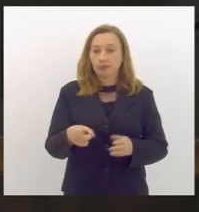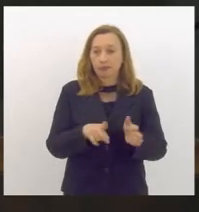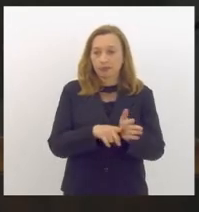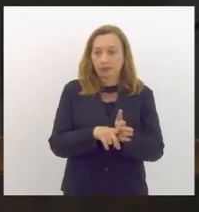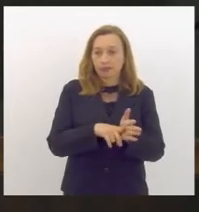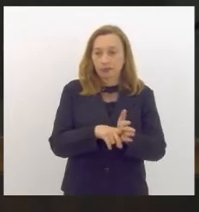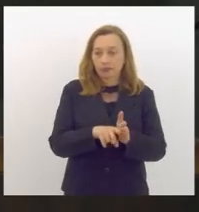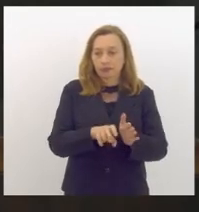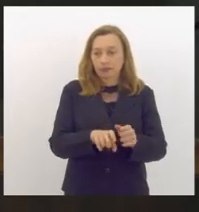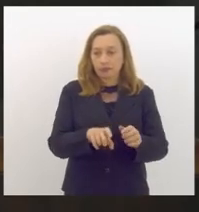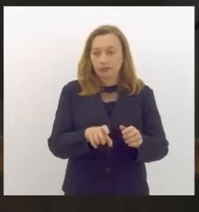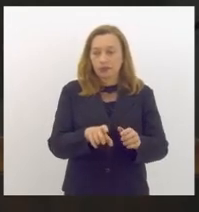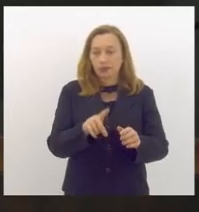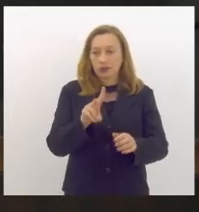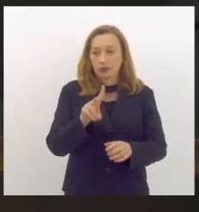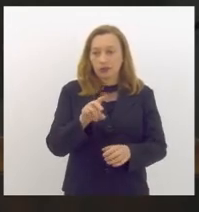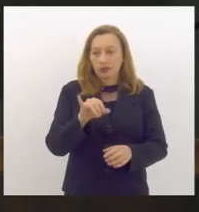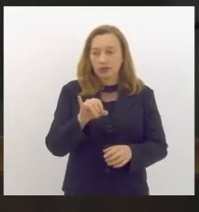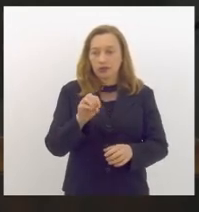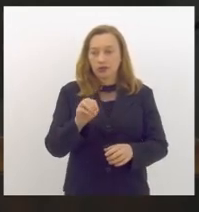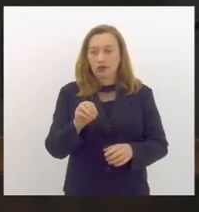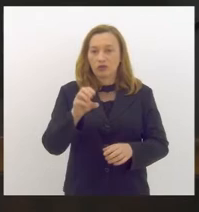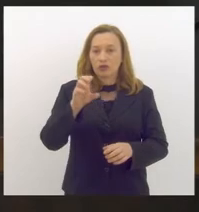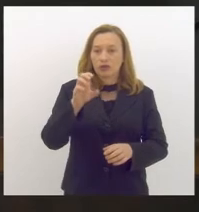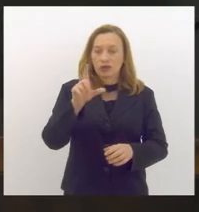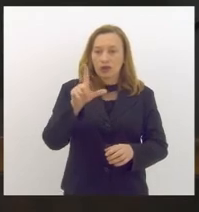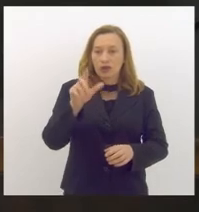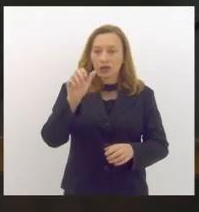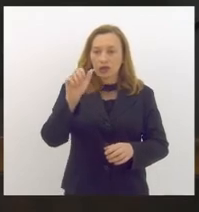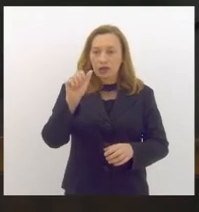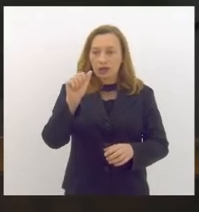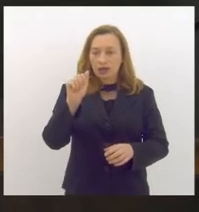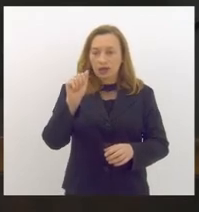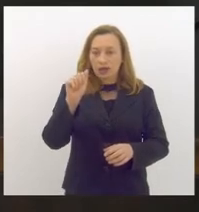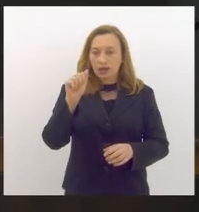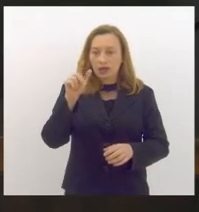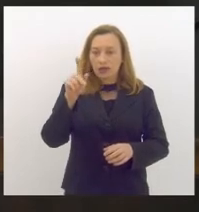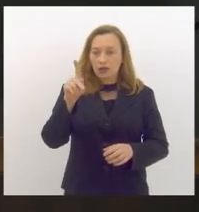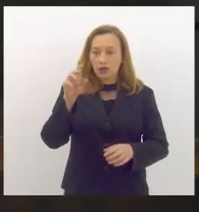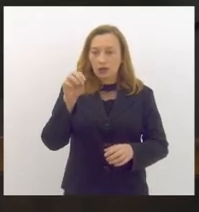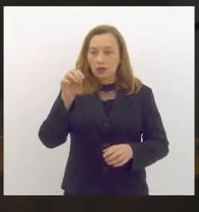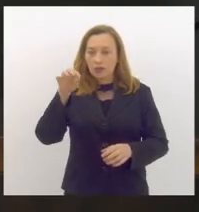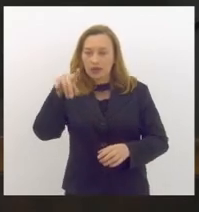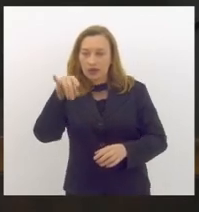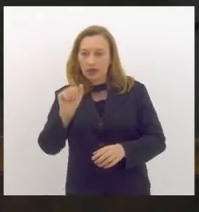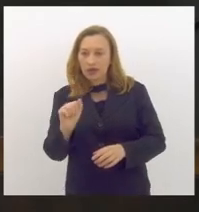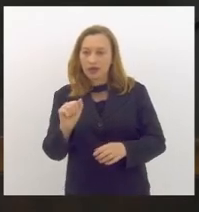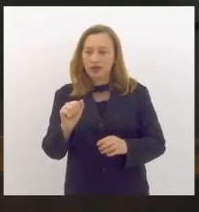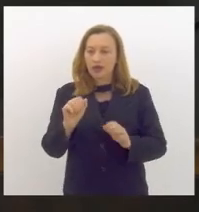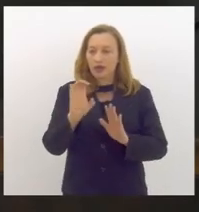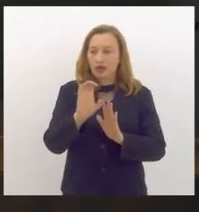serem feitas por videolaparoscopia. A emenda que nós apresentamos